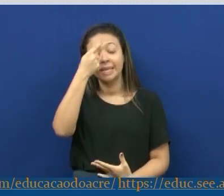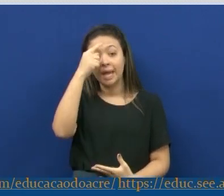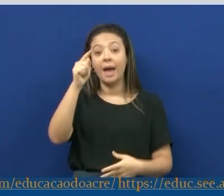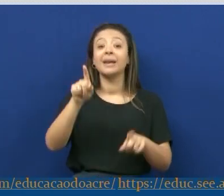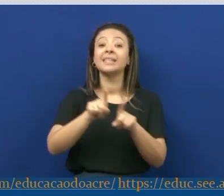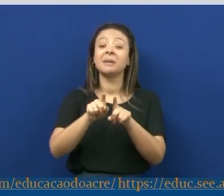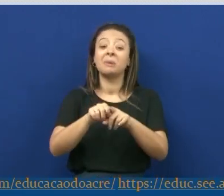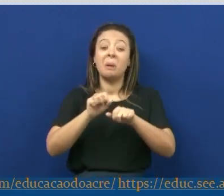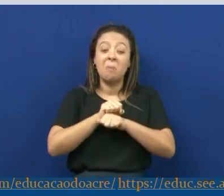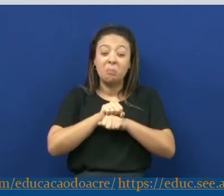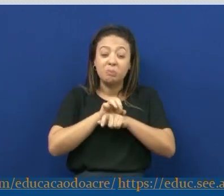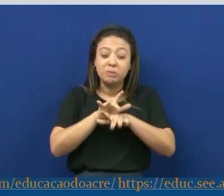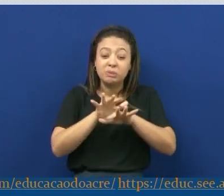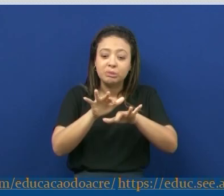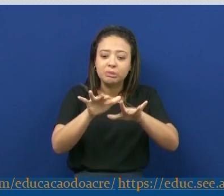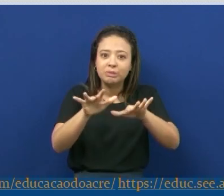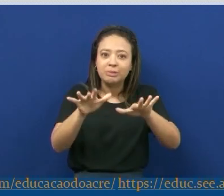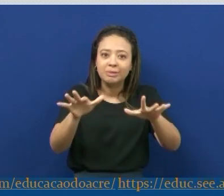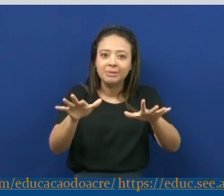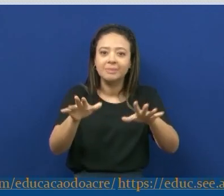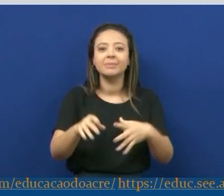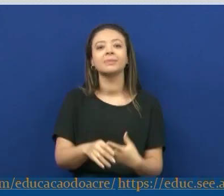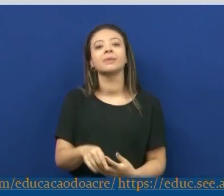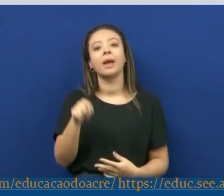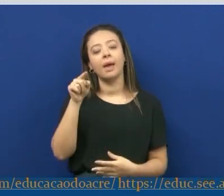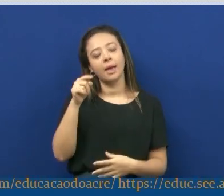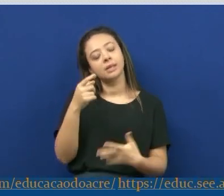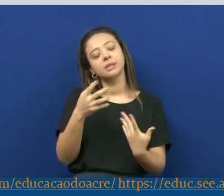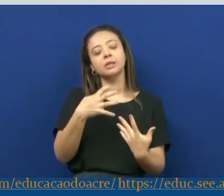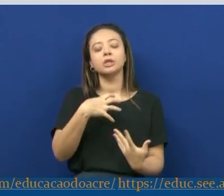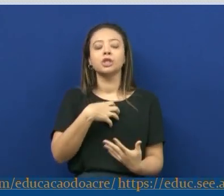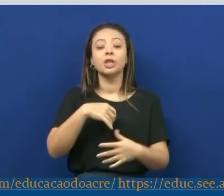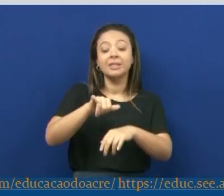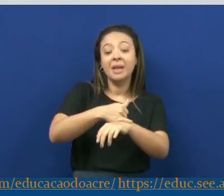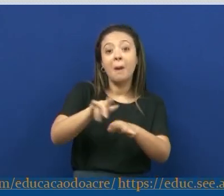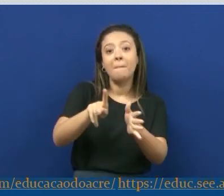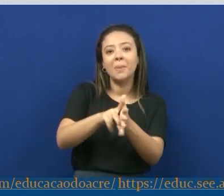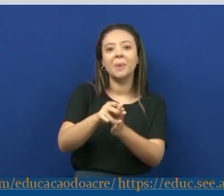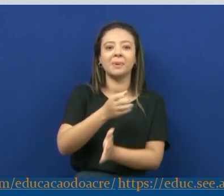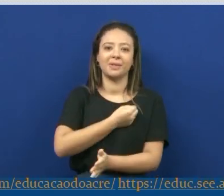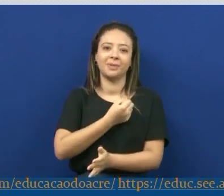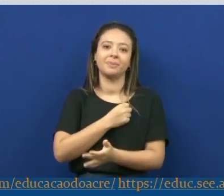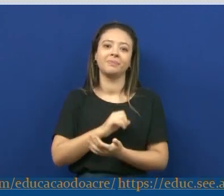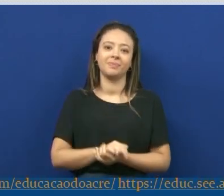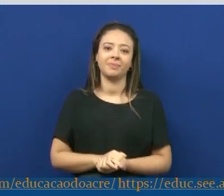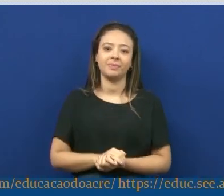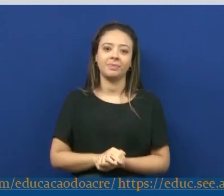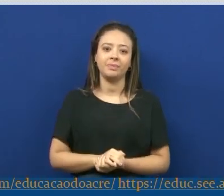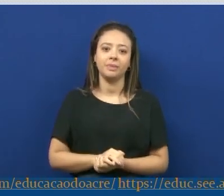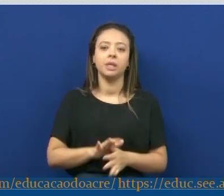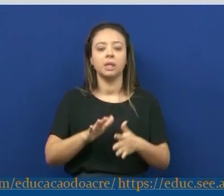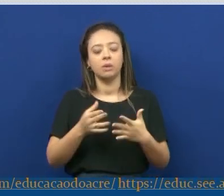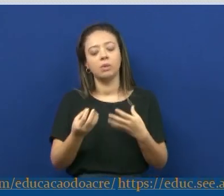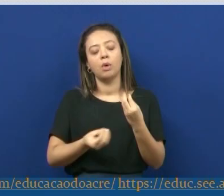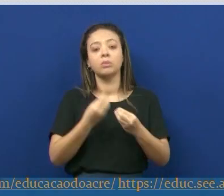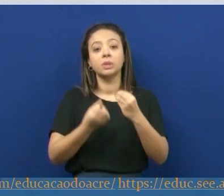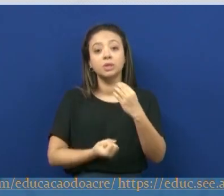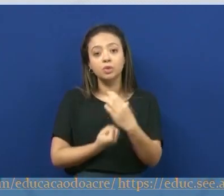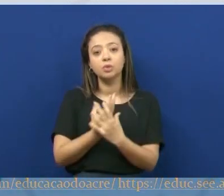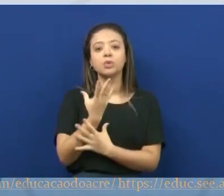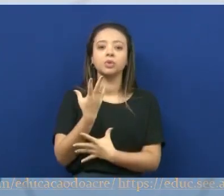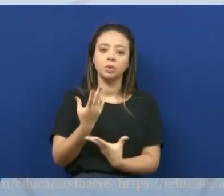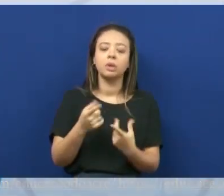ficaram conhecidos como indo-arábico. Esse foi o nosso sistema, como surgiu o nosso sistema